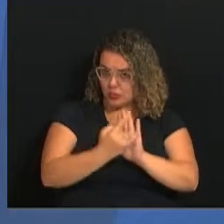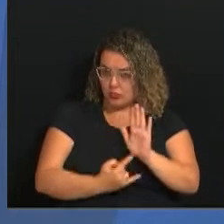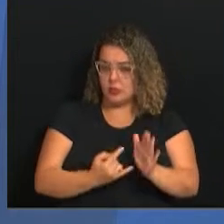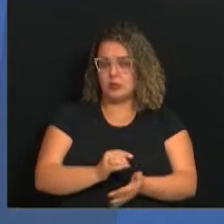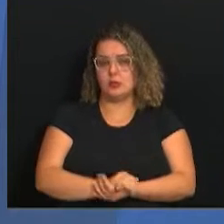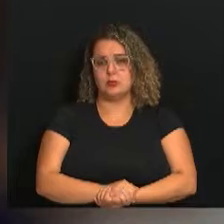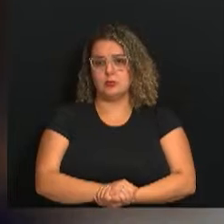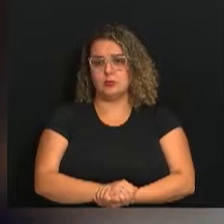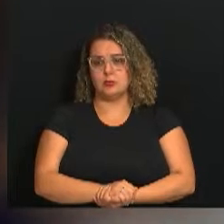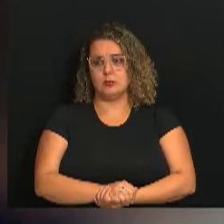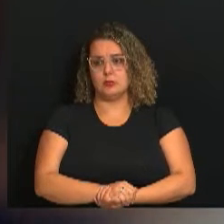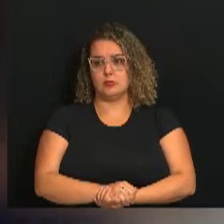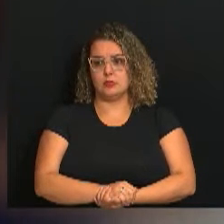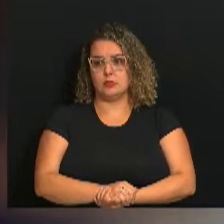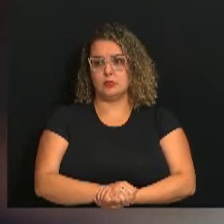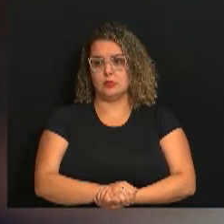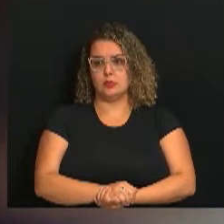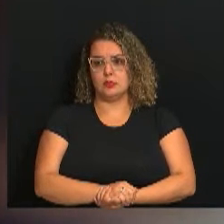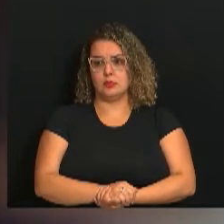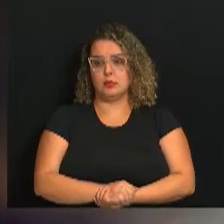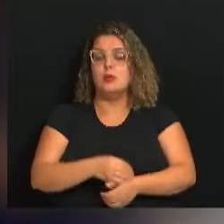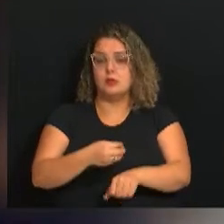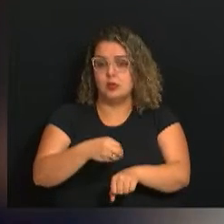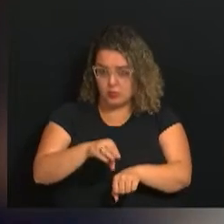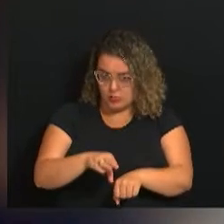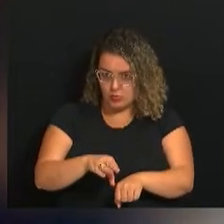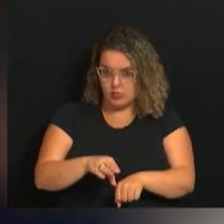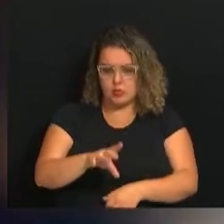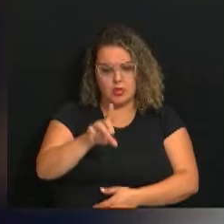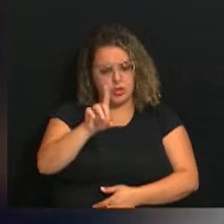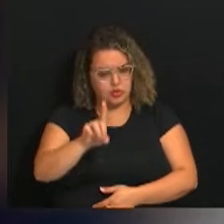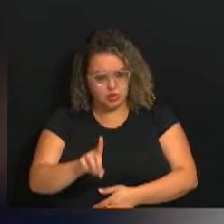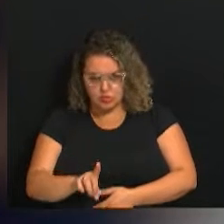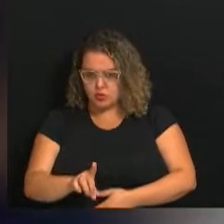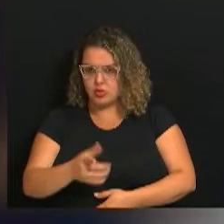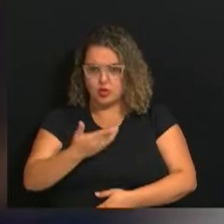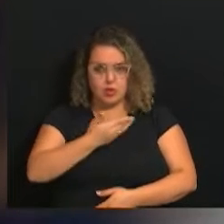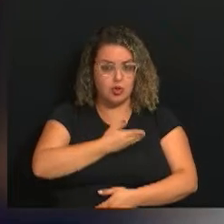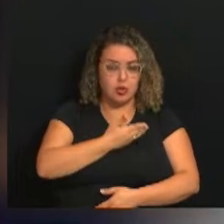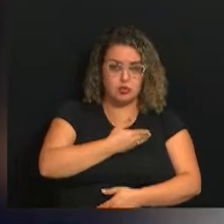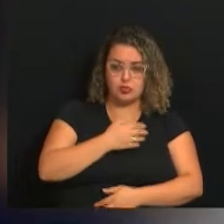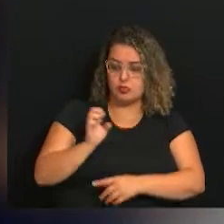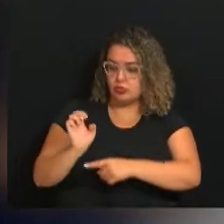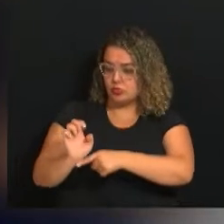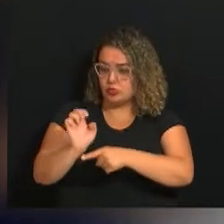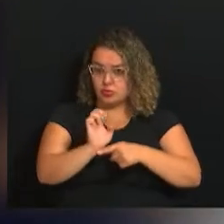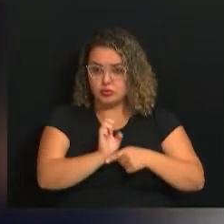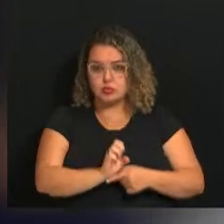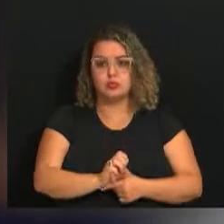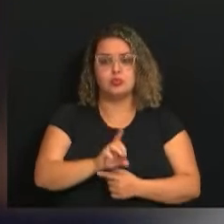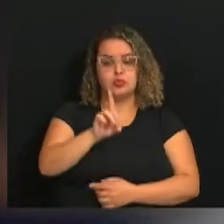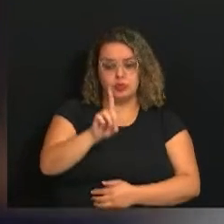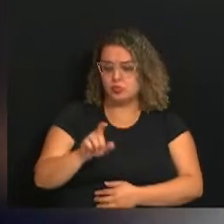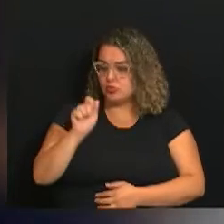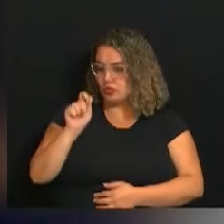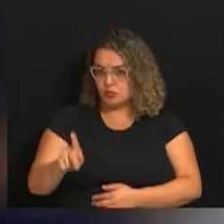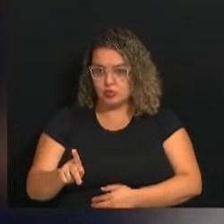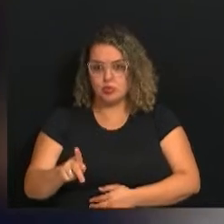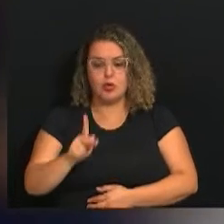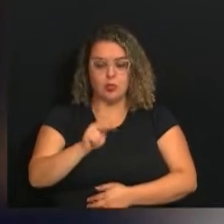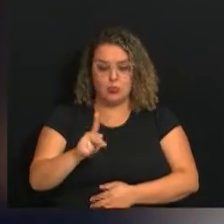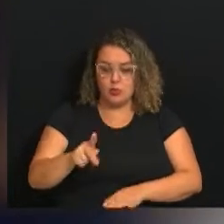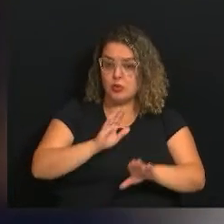PL vai nesse mesmo sentido. Existe uma mentira de que os professores vão ganhar mais de 5 mil reais, quando, na verdade, isso